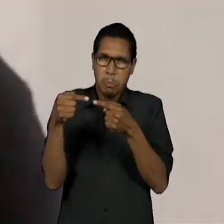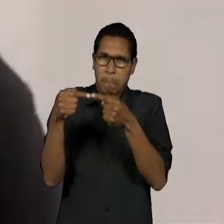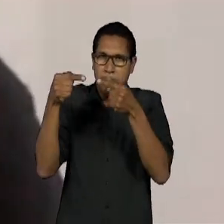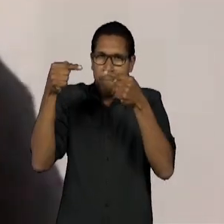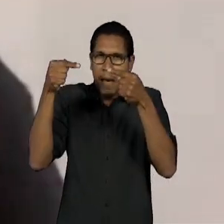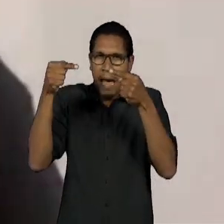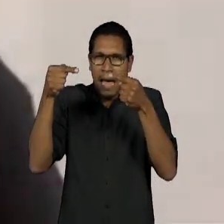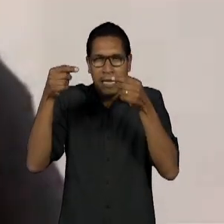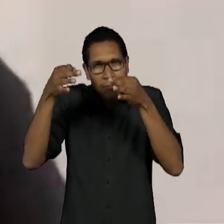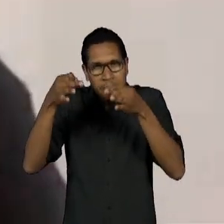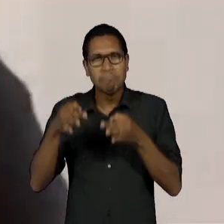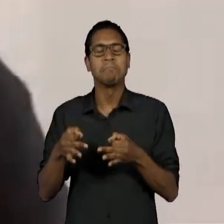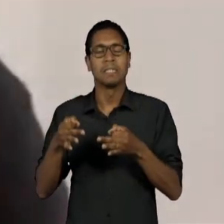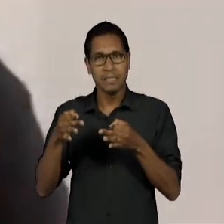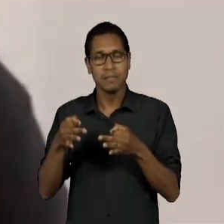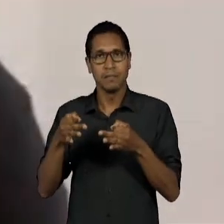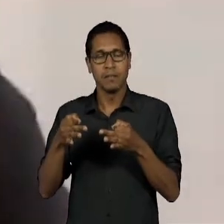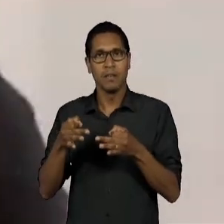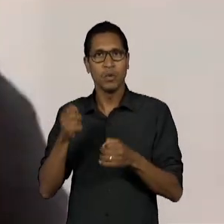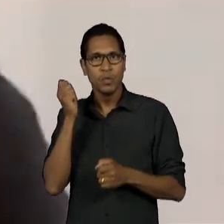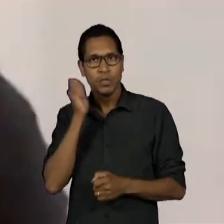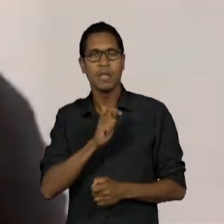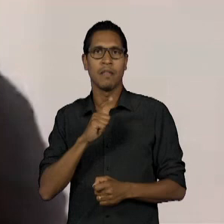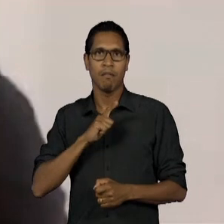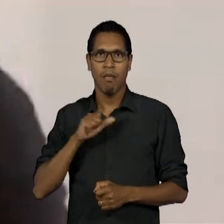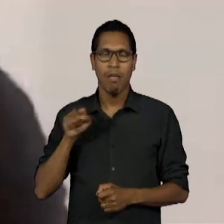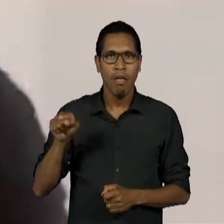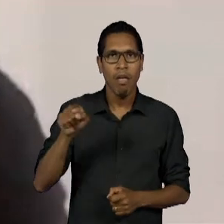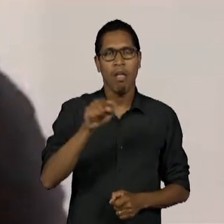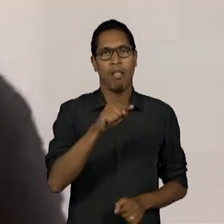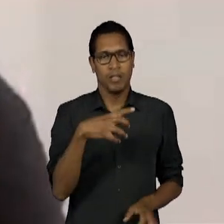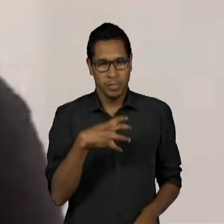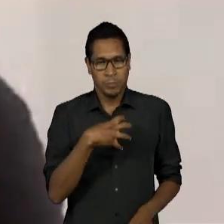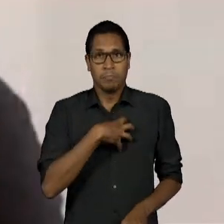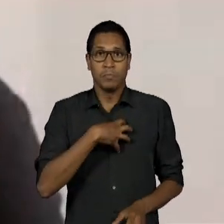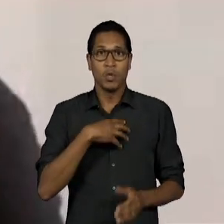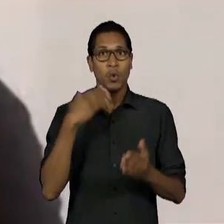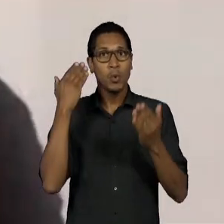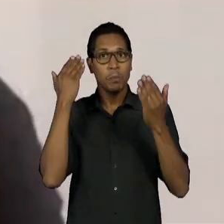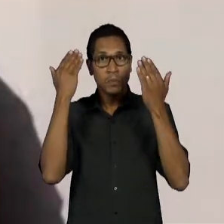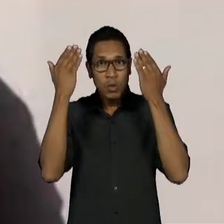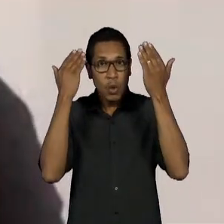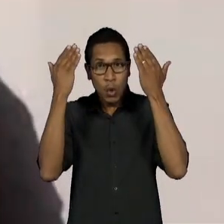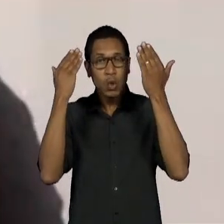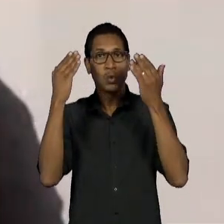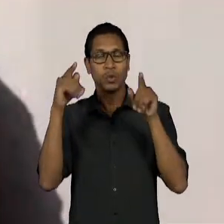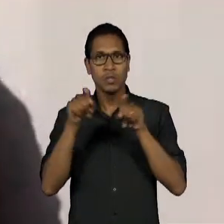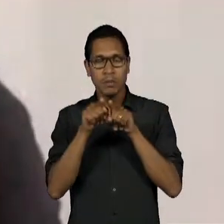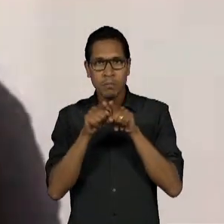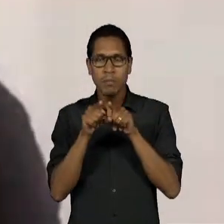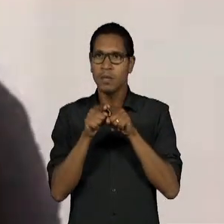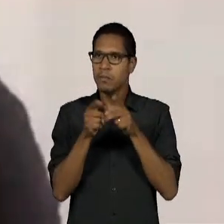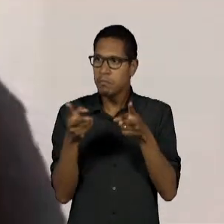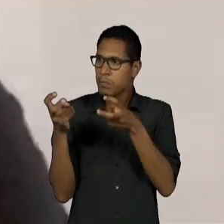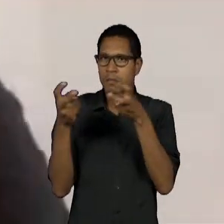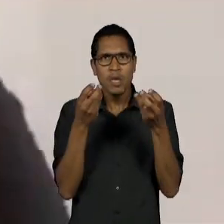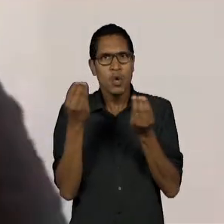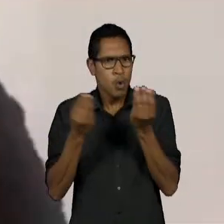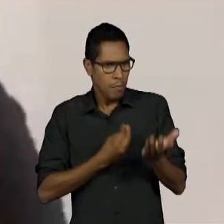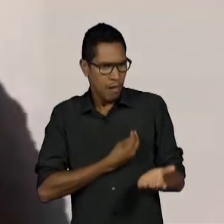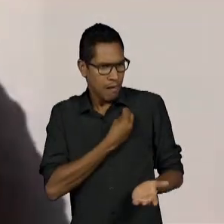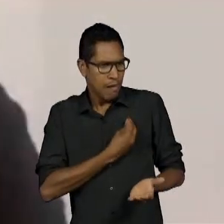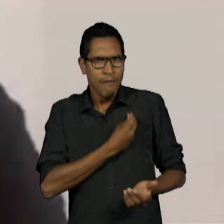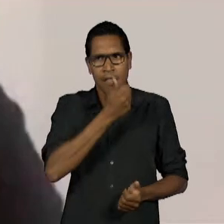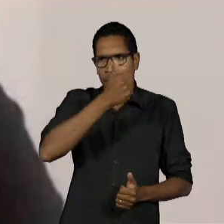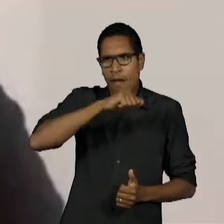tão diretas, que atingem a tua forma psicológica, inclusive, de encarar a vida, mas